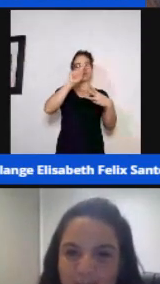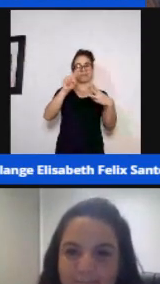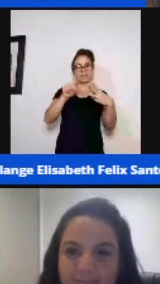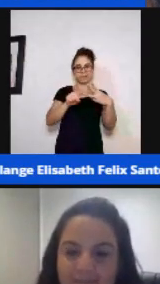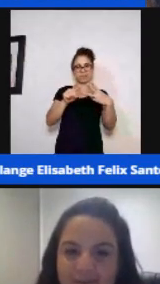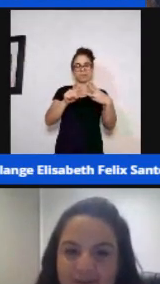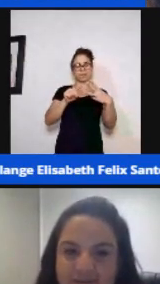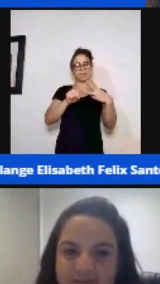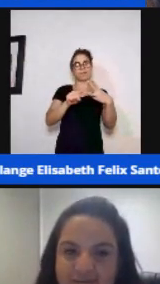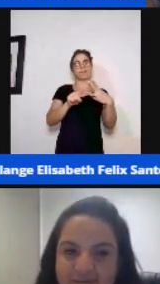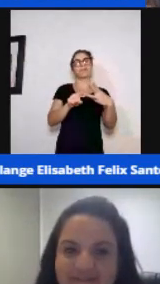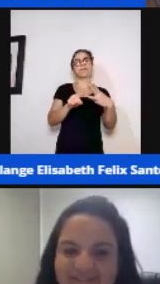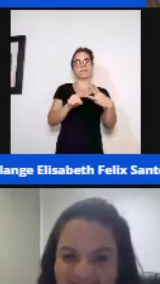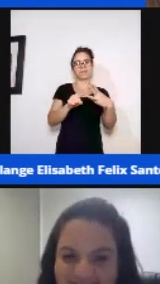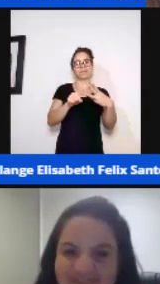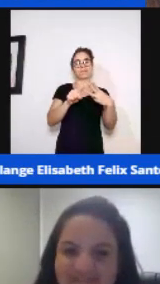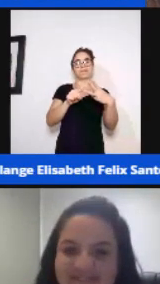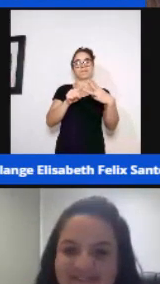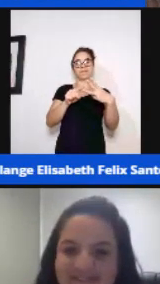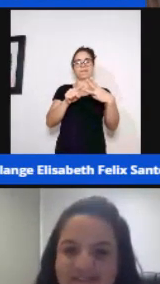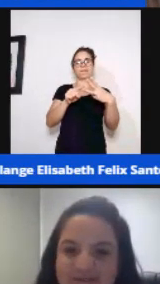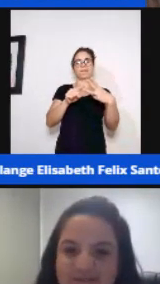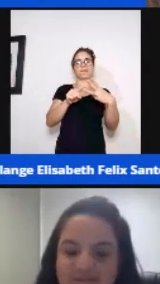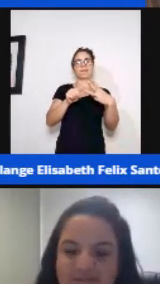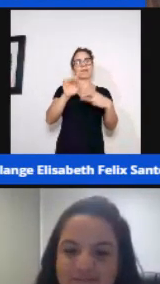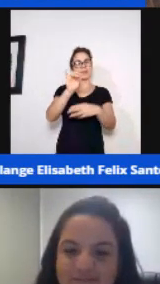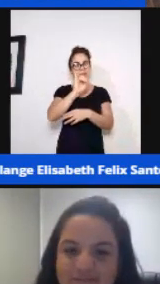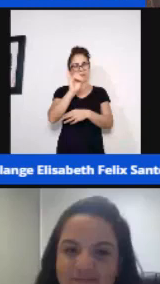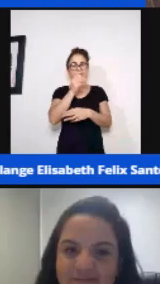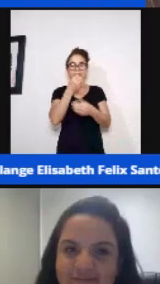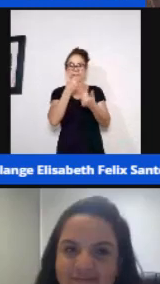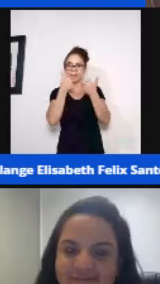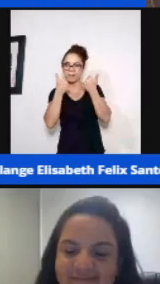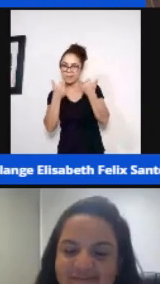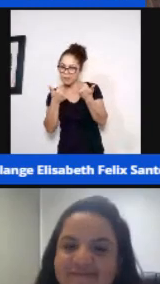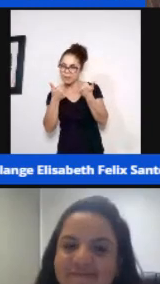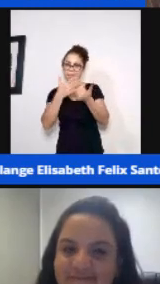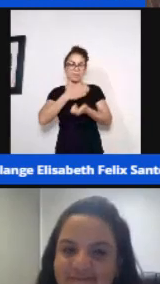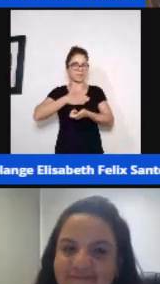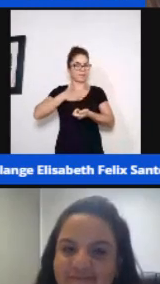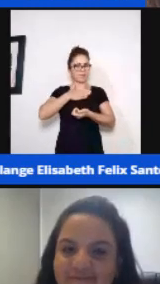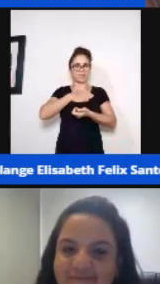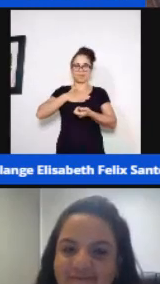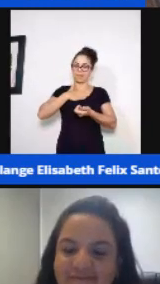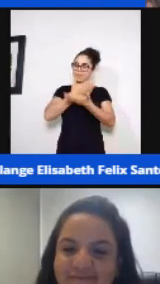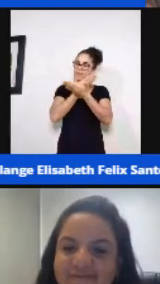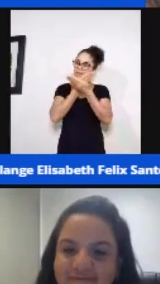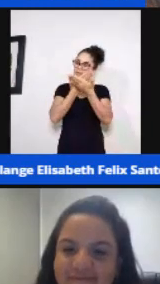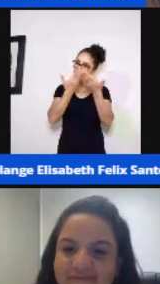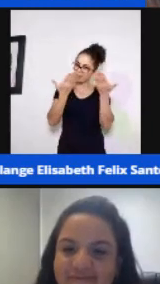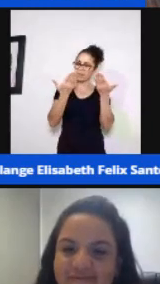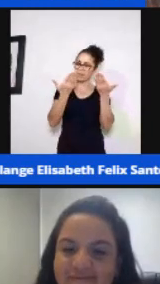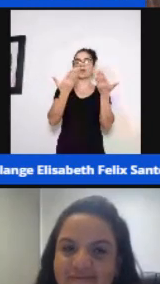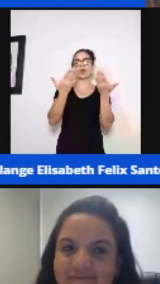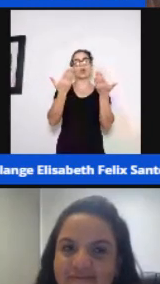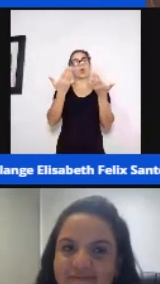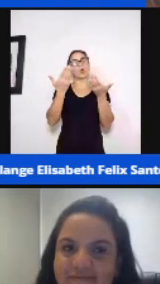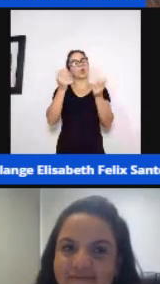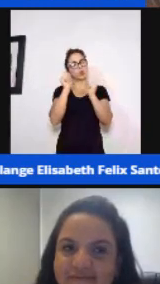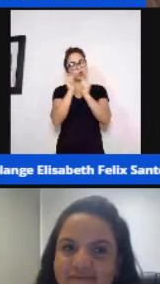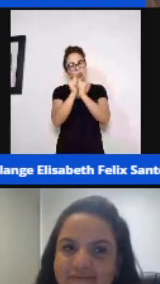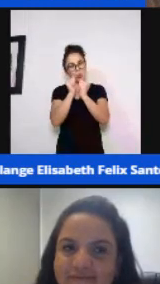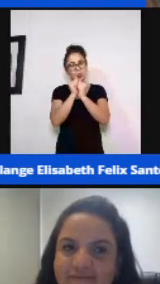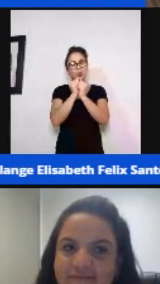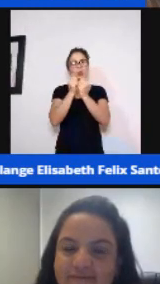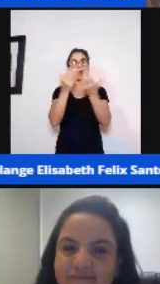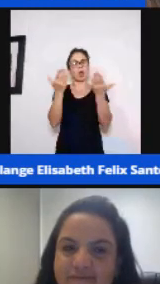nós. Obrigada, tudo bem. É um prazer imenso ter vocês aqui conosco, tá? Muito obrigado